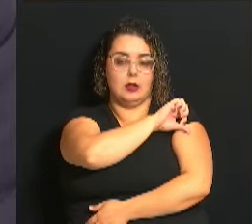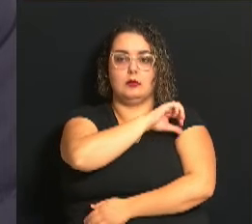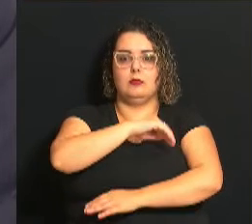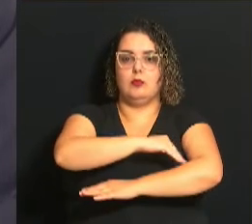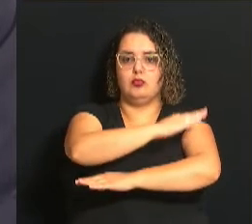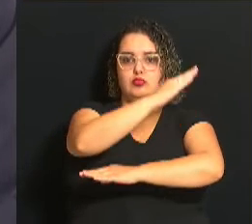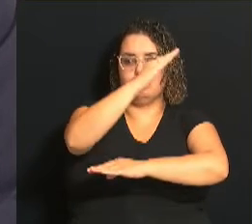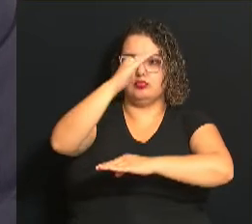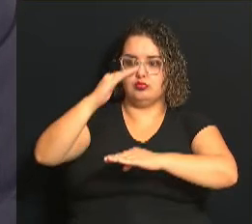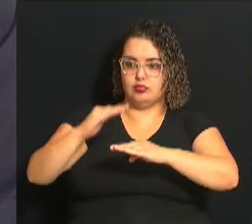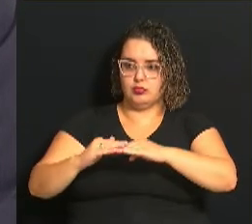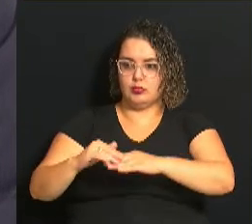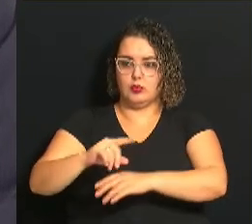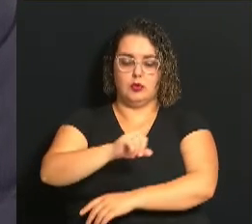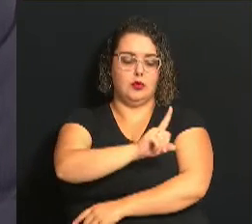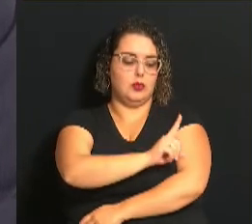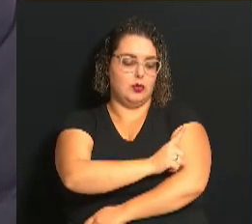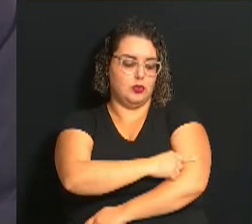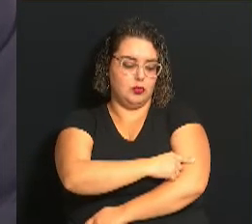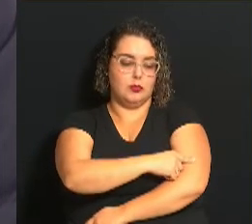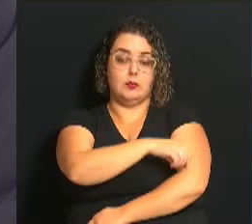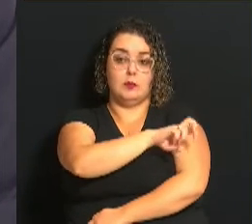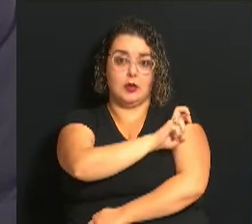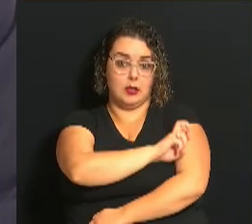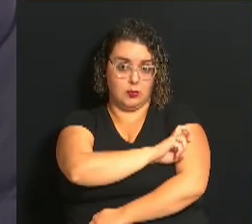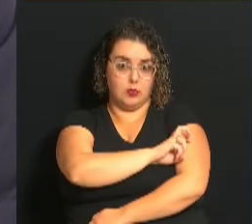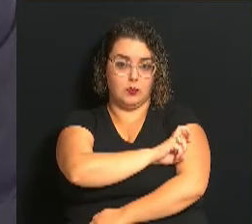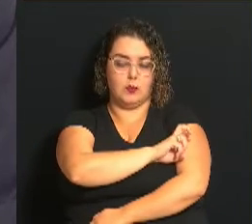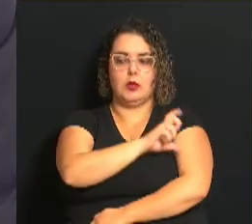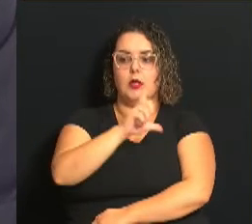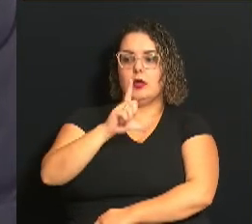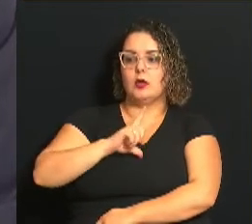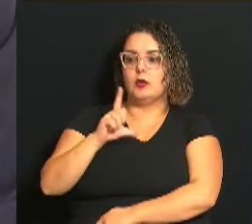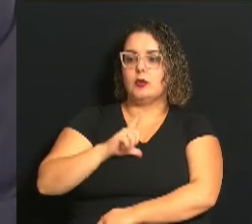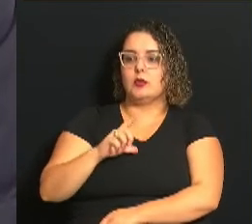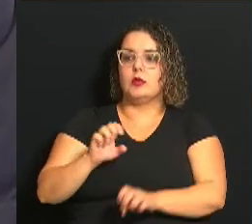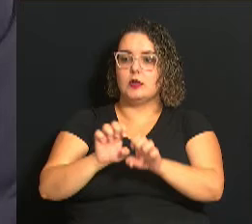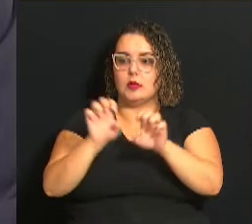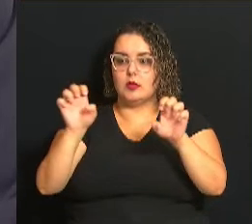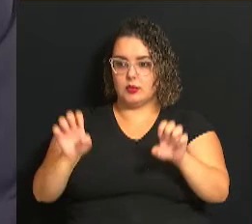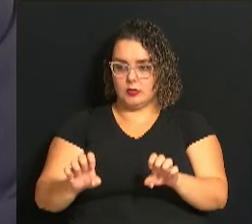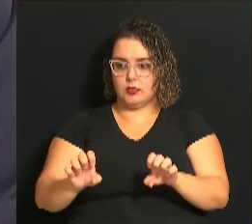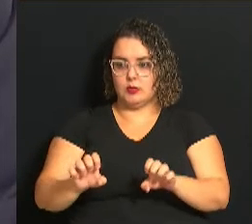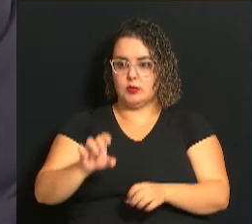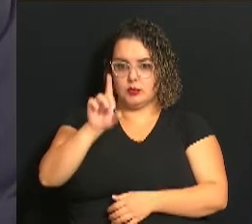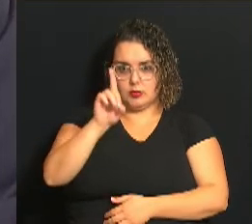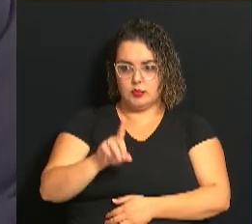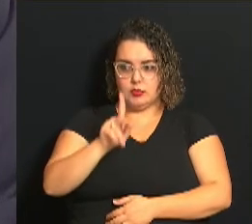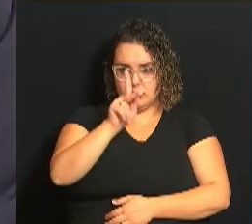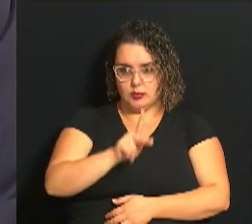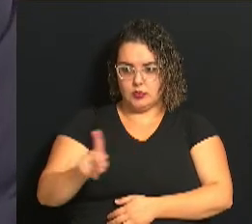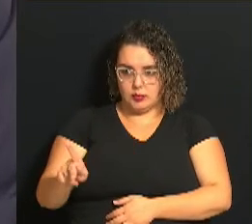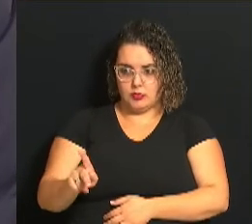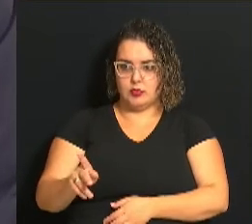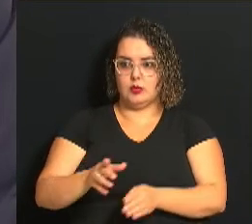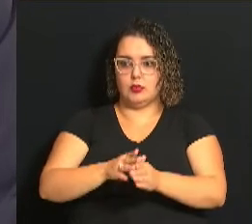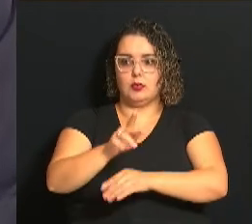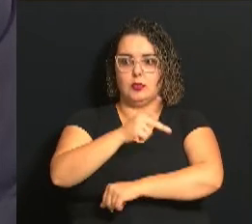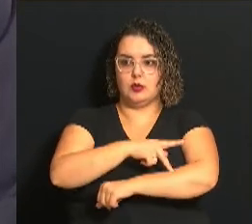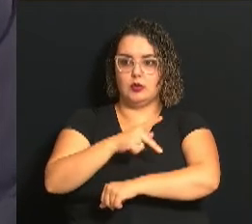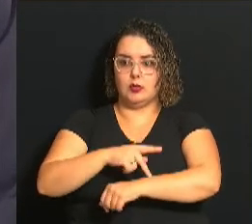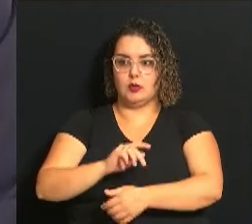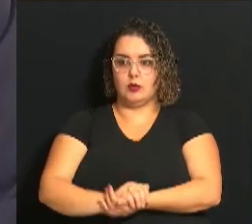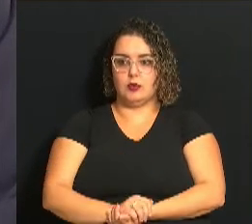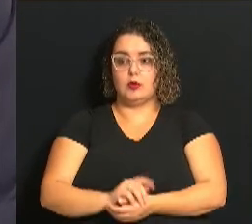de 1º ao 5º, a gente tem a estrutura de diretor, vice e orientador pedagógico.